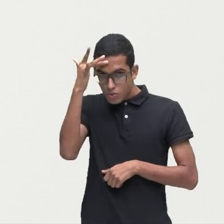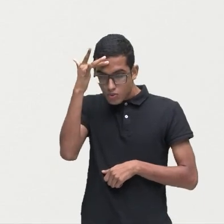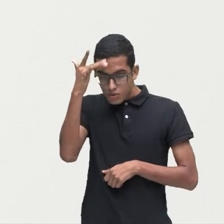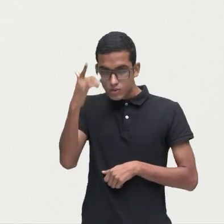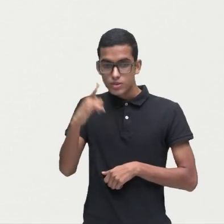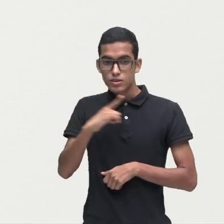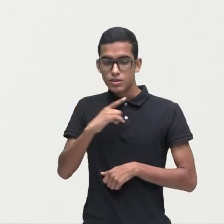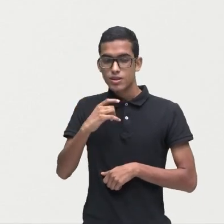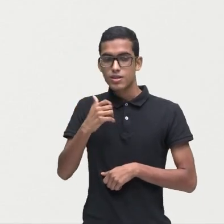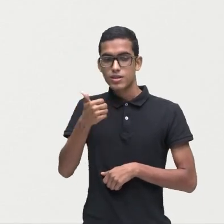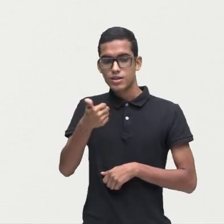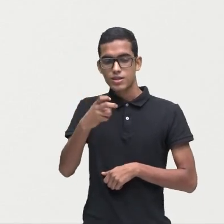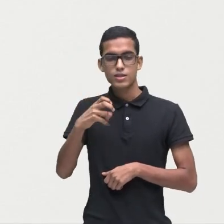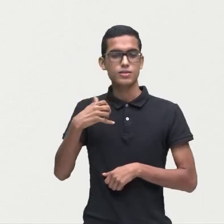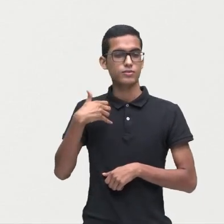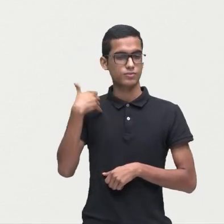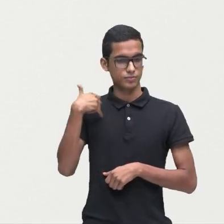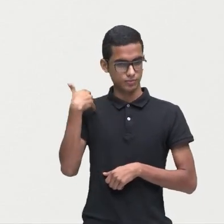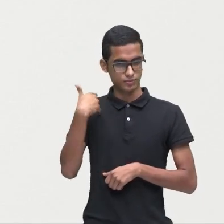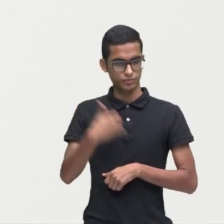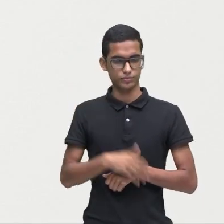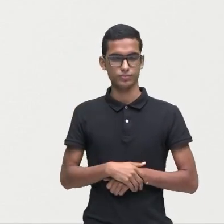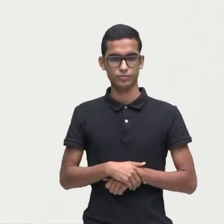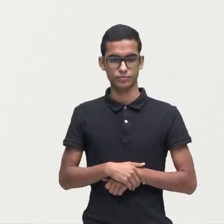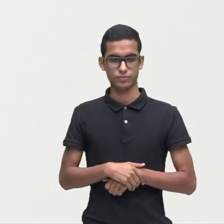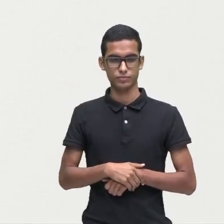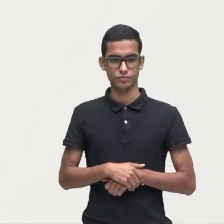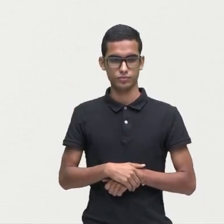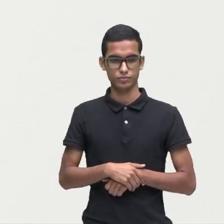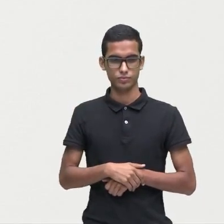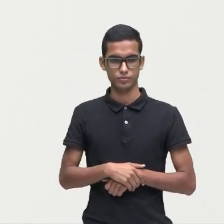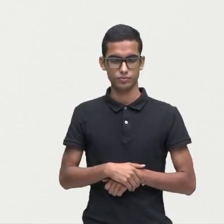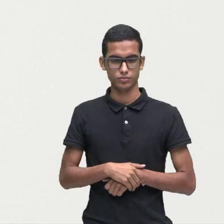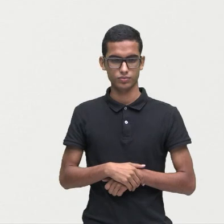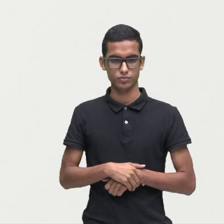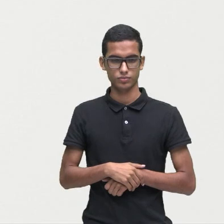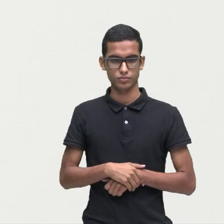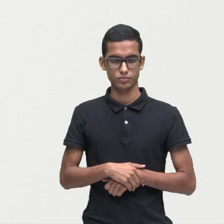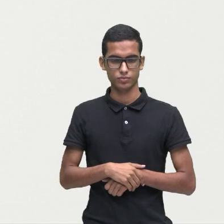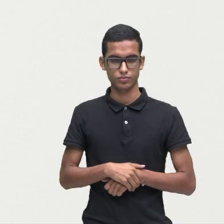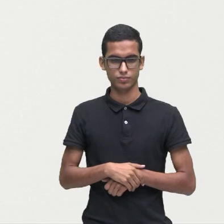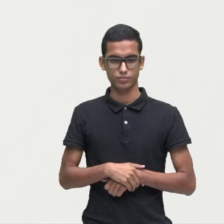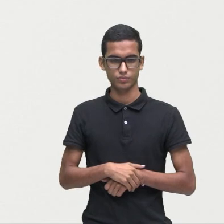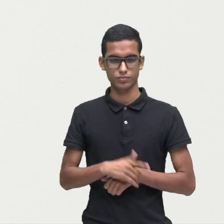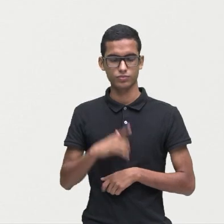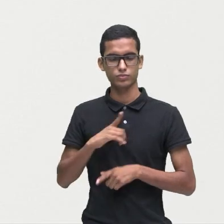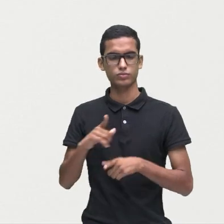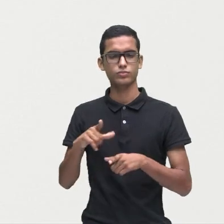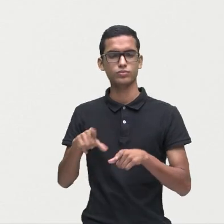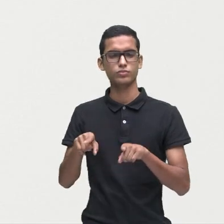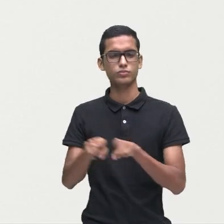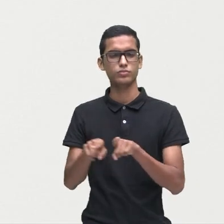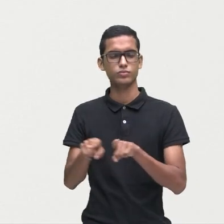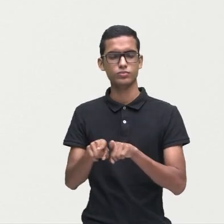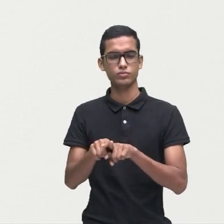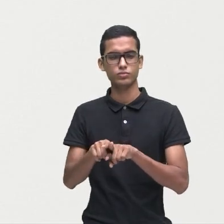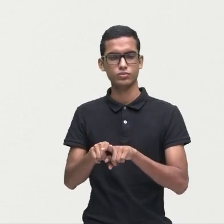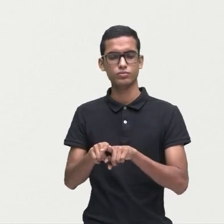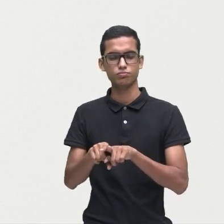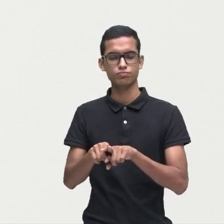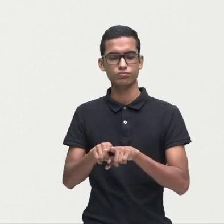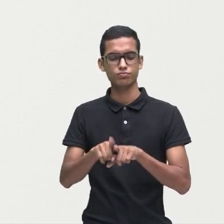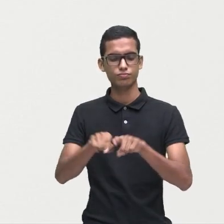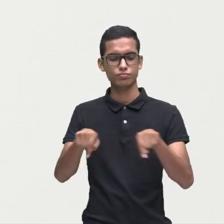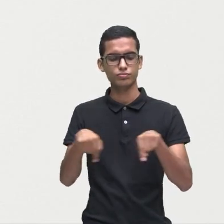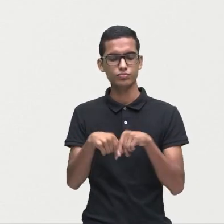anos, tá? 7 pessoas que têm 15 anos. E nós vamos ter na sala uma pessoa que